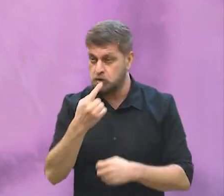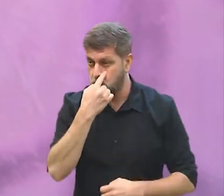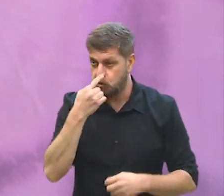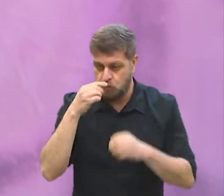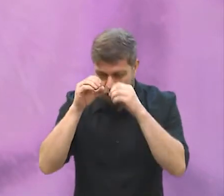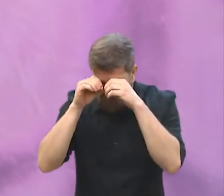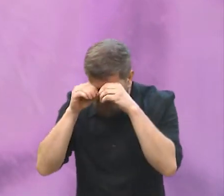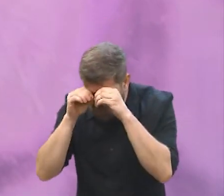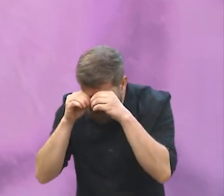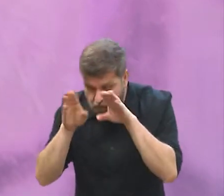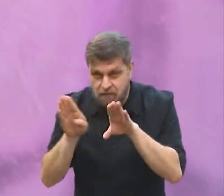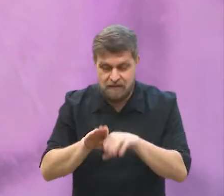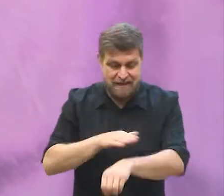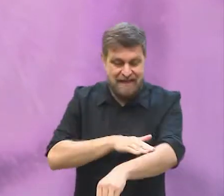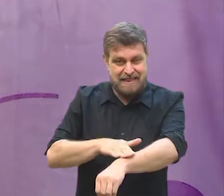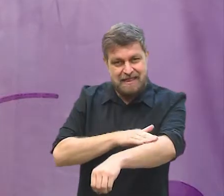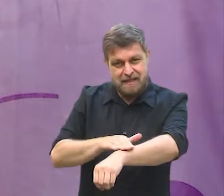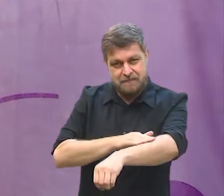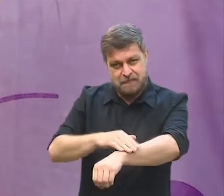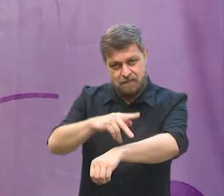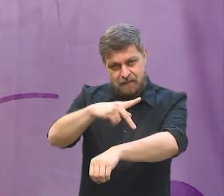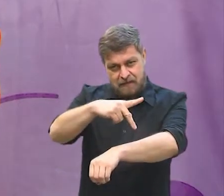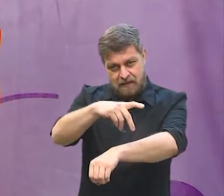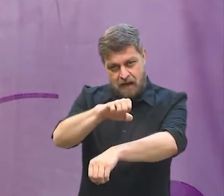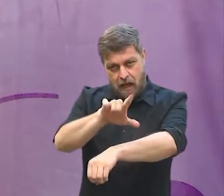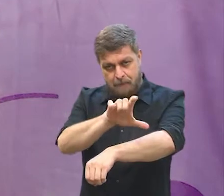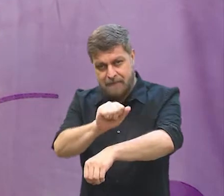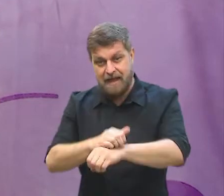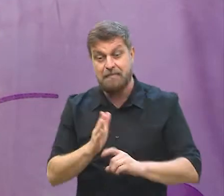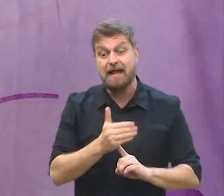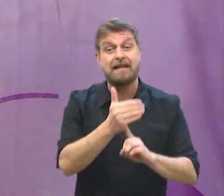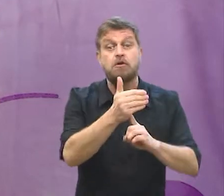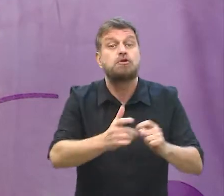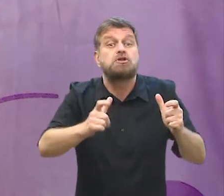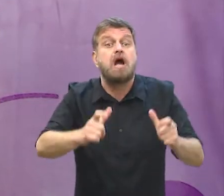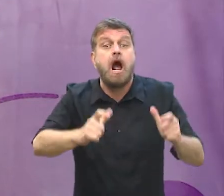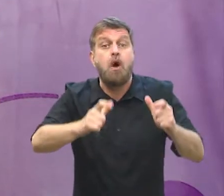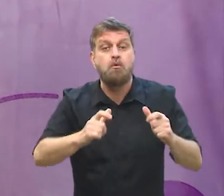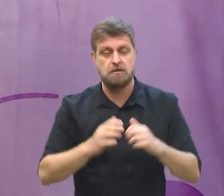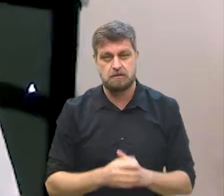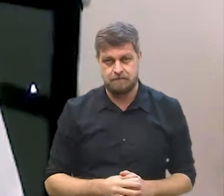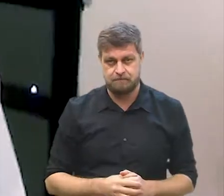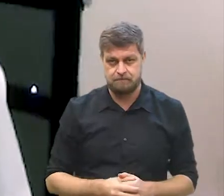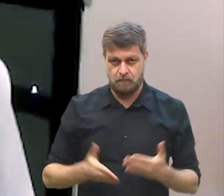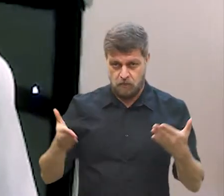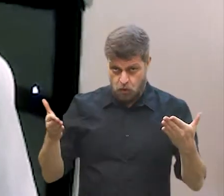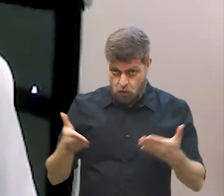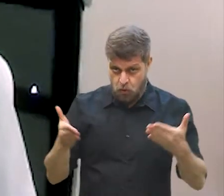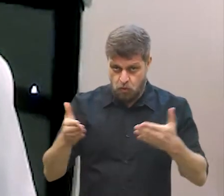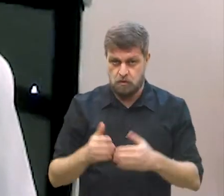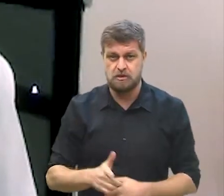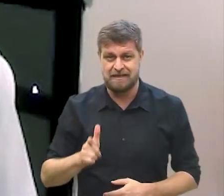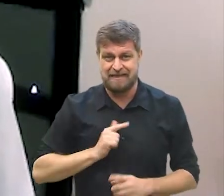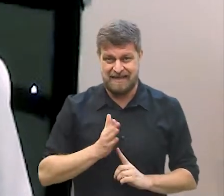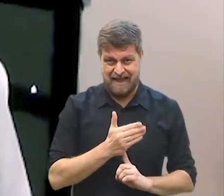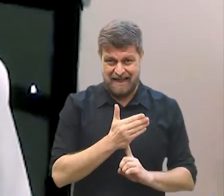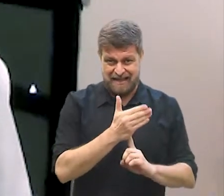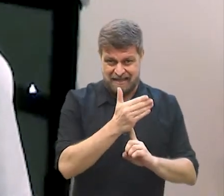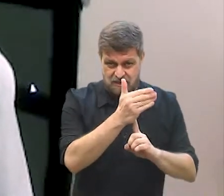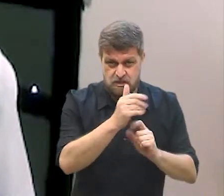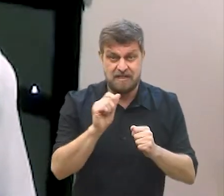né, dermatologia, mas onde mais a tecnologia é aplicada? Hoje, a tecnologia é o que